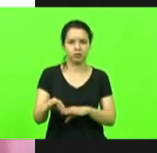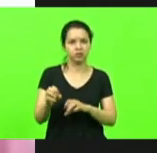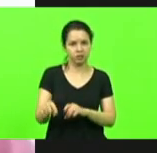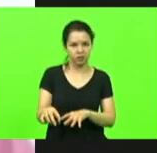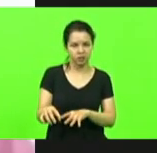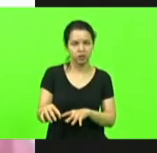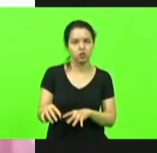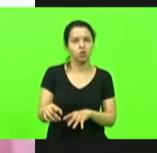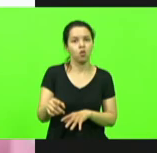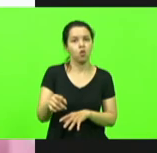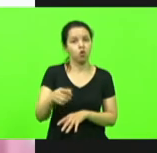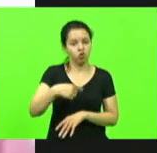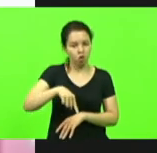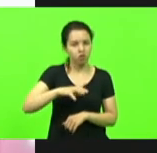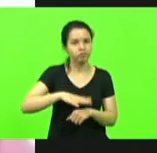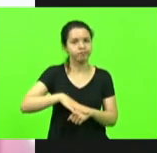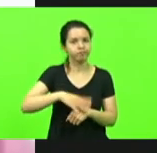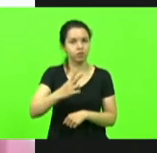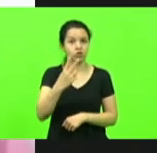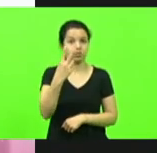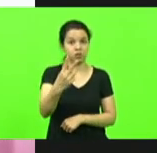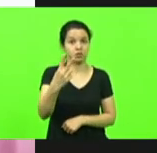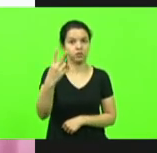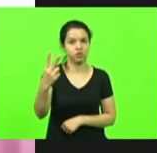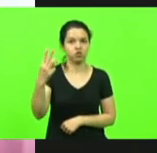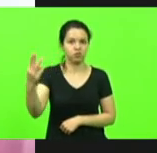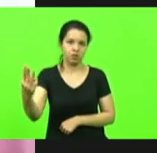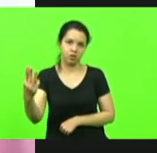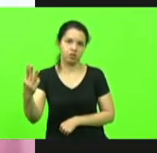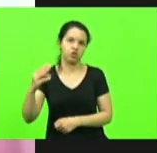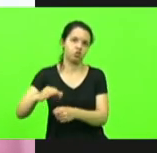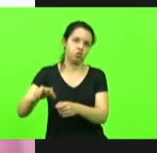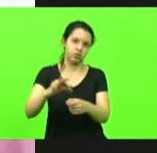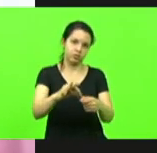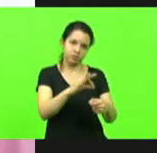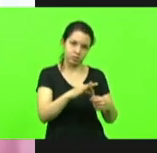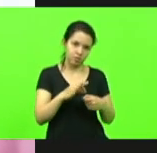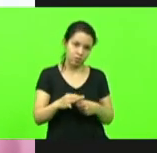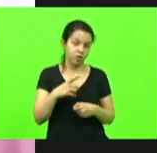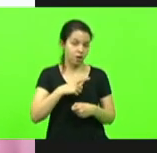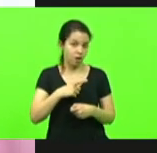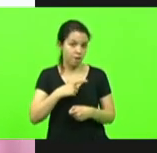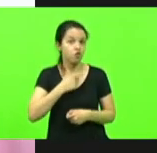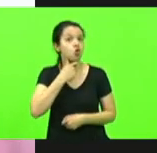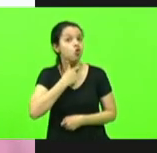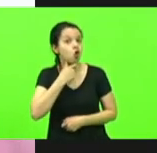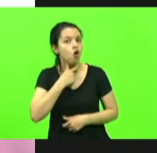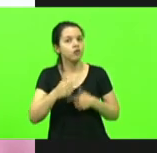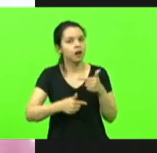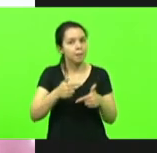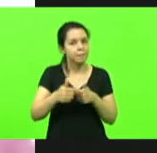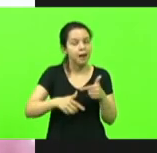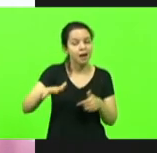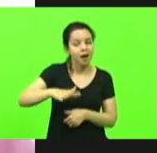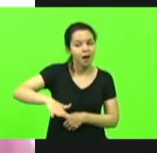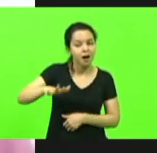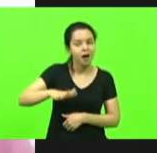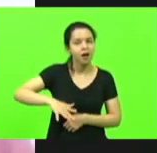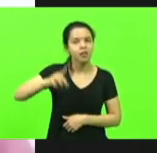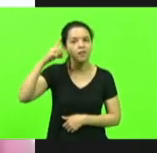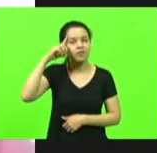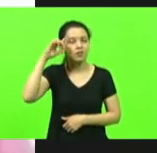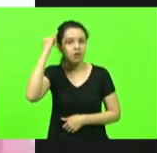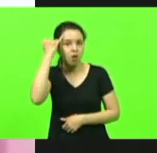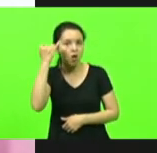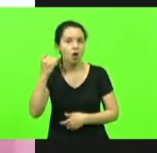temos mais de 223 instituições. Então, eu tenho fonoaudiólogos que trabalham na área da deficiência intelectual, na área